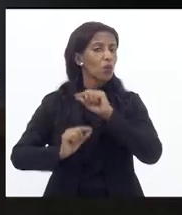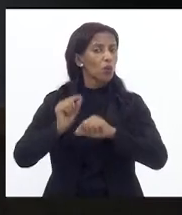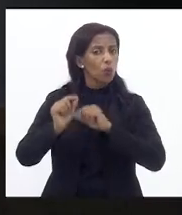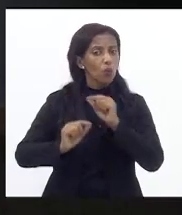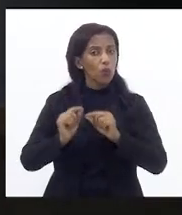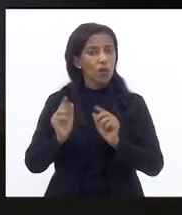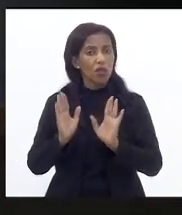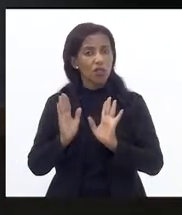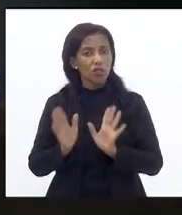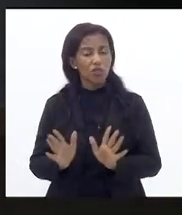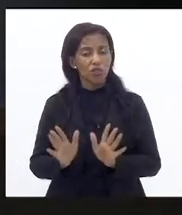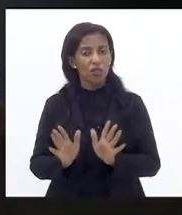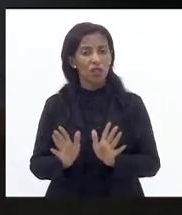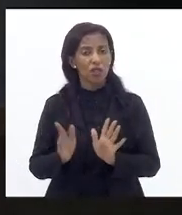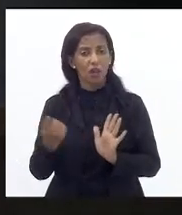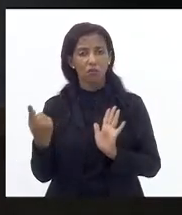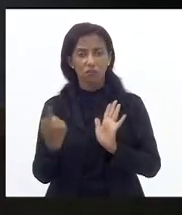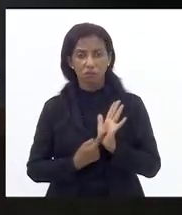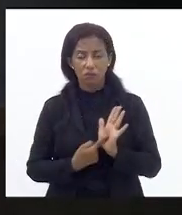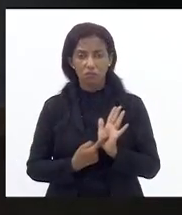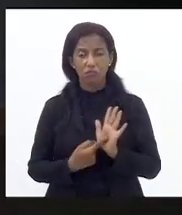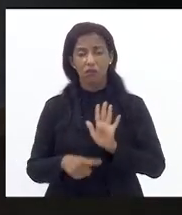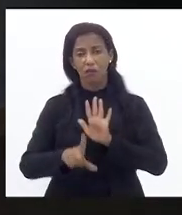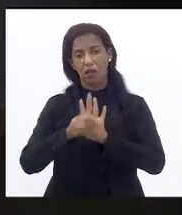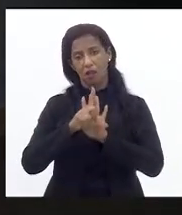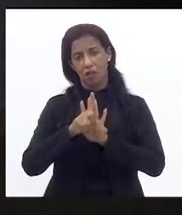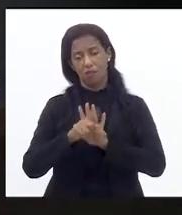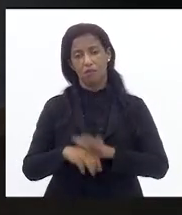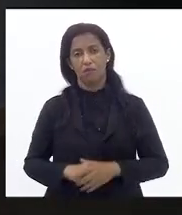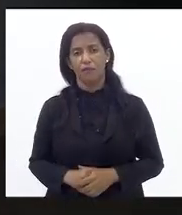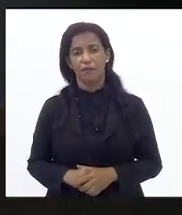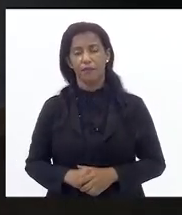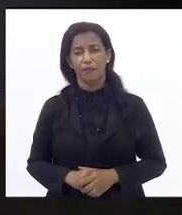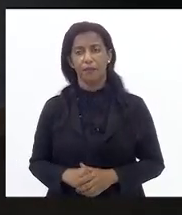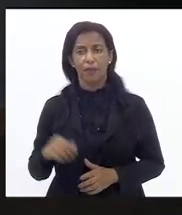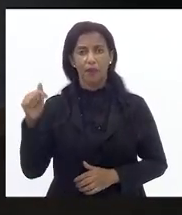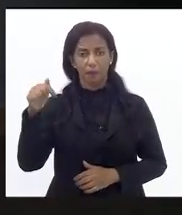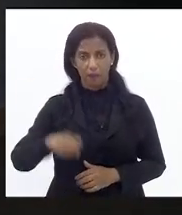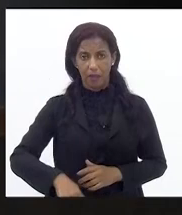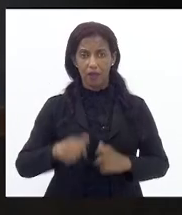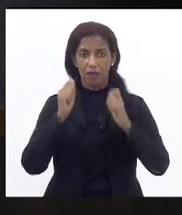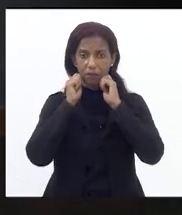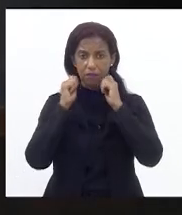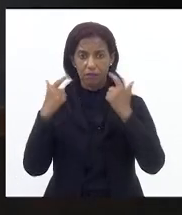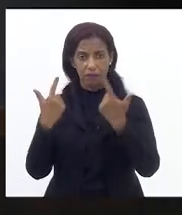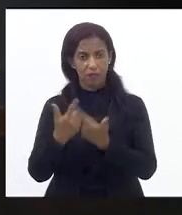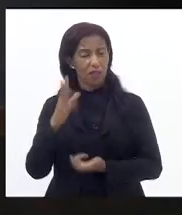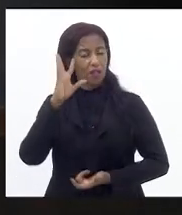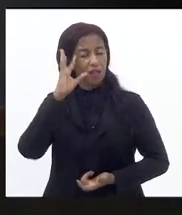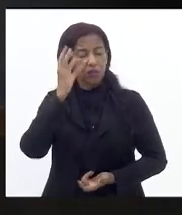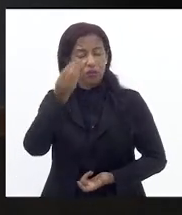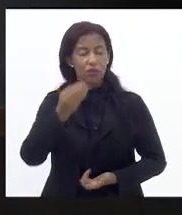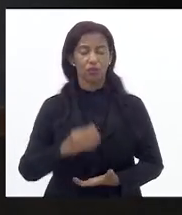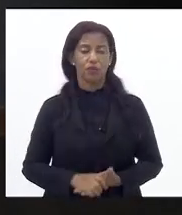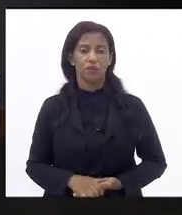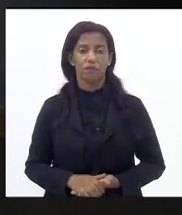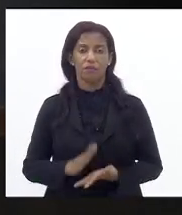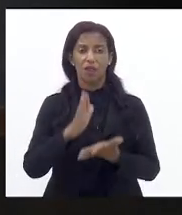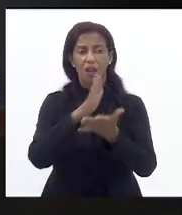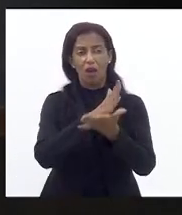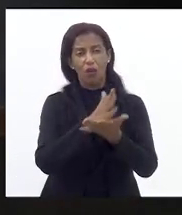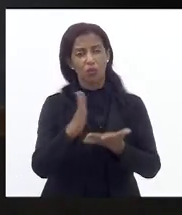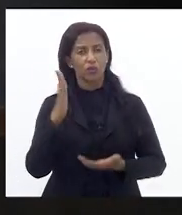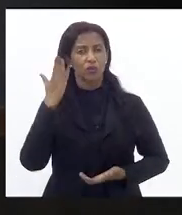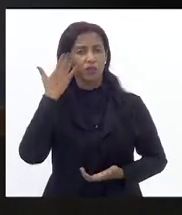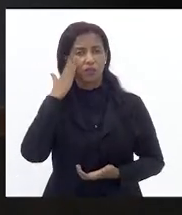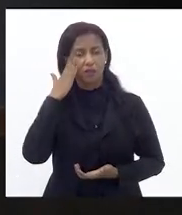que está previsto literalmente na lei para que esta casa de Cida alguns